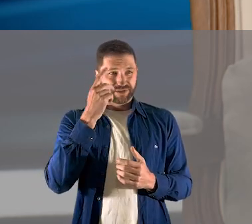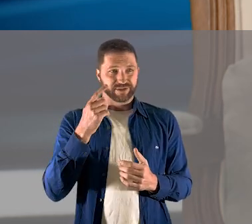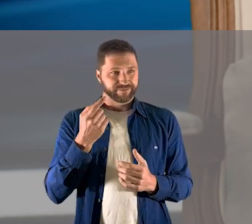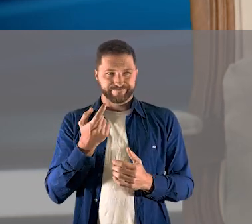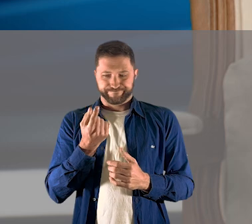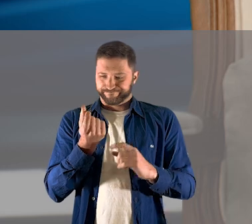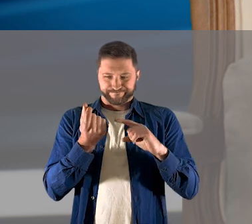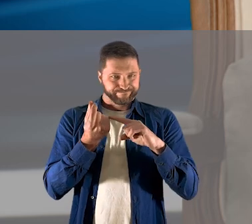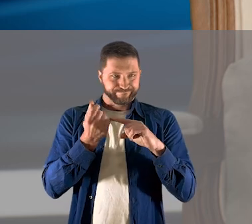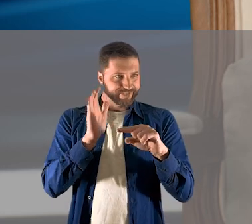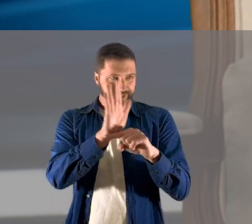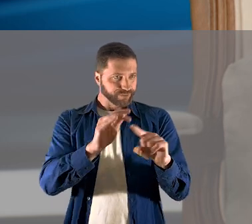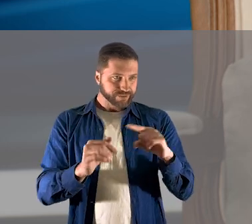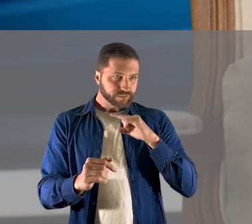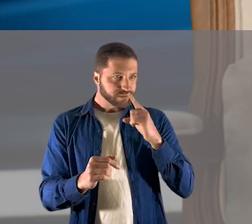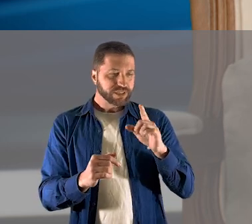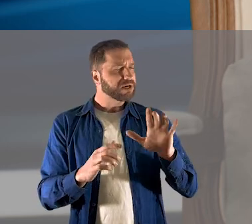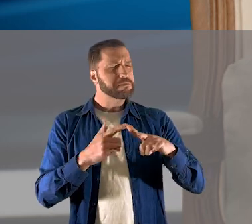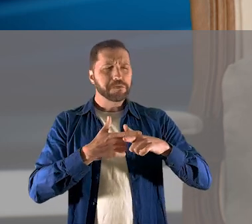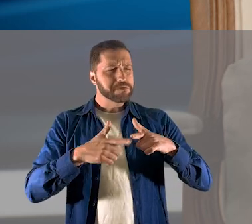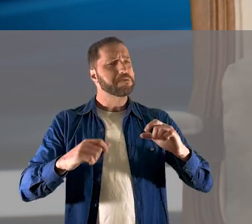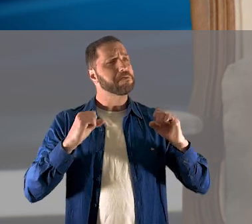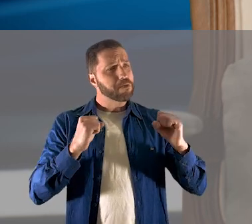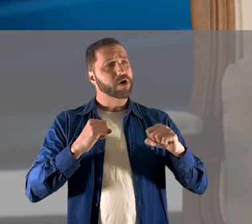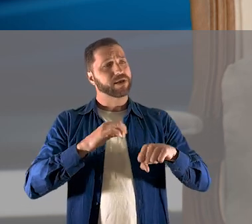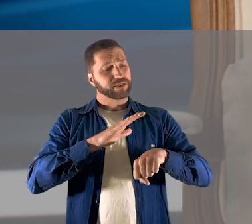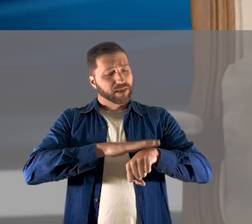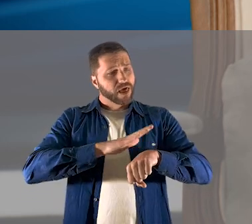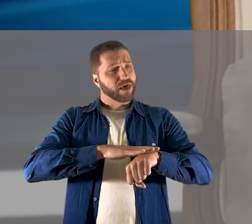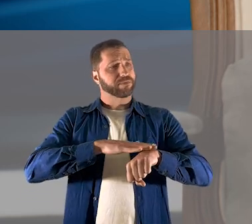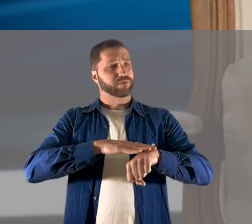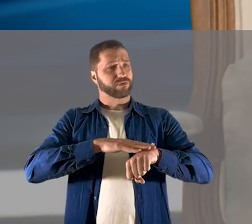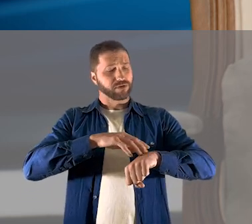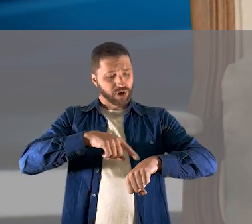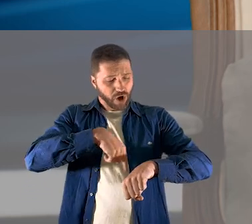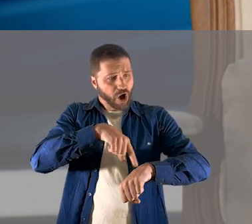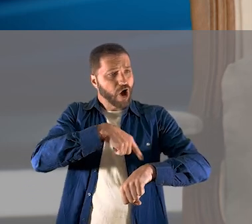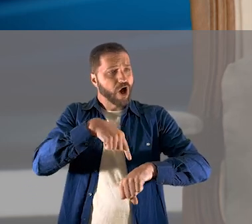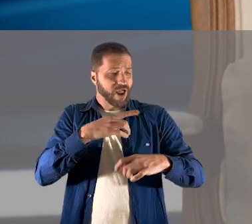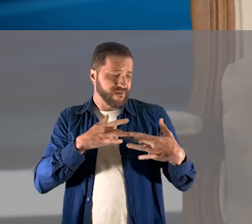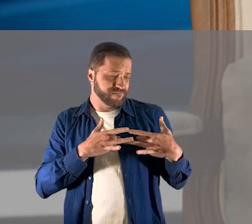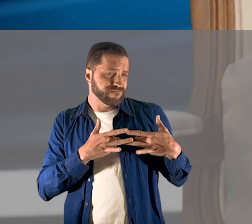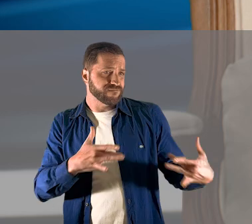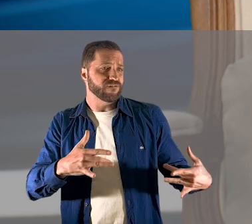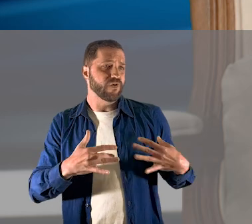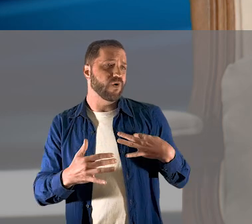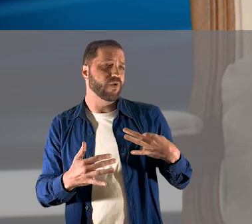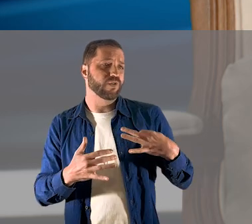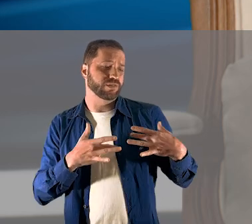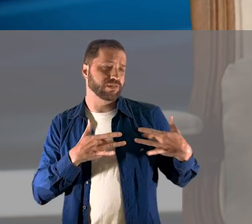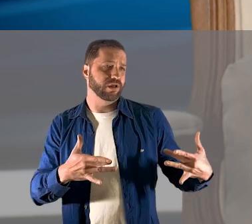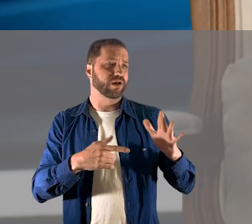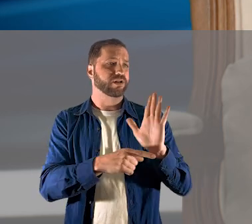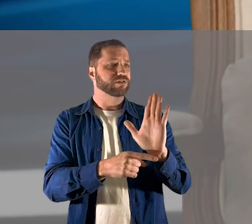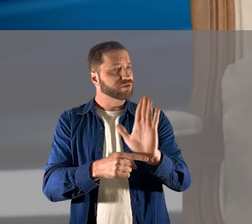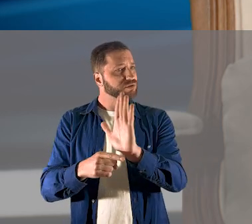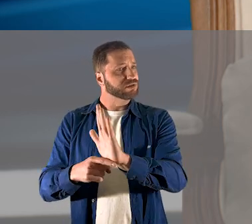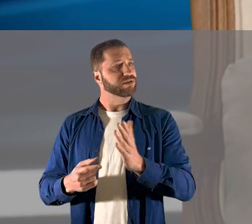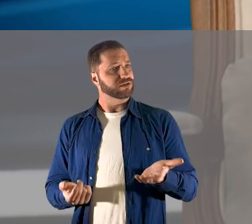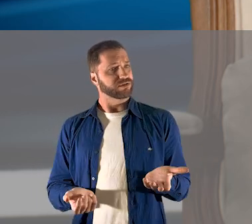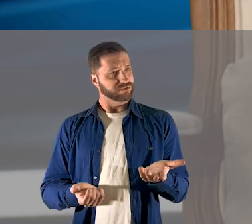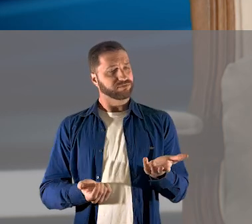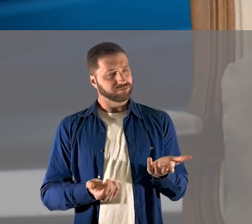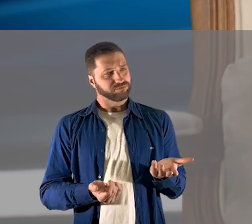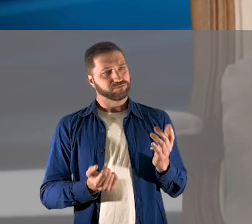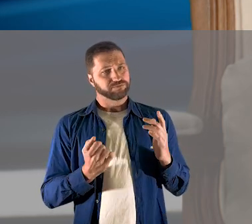E quando a pessoa não pode ajudar através com dinheiro mas ajudar como voluntariado né Sempre